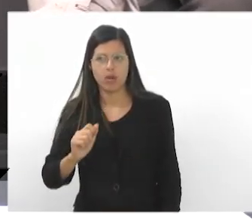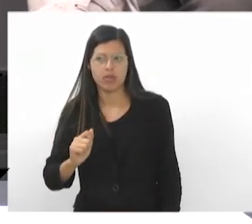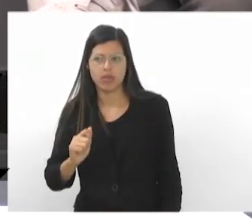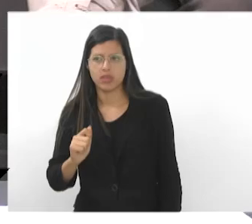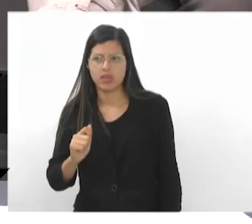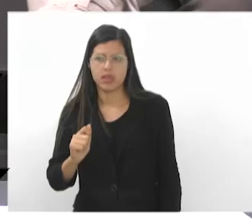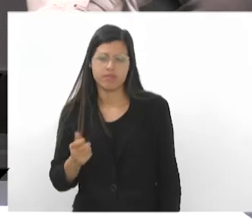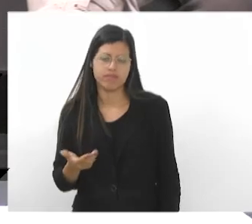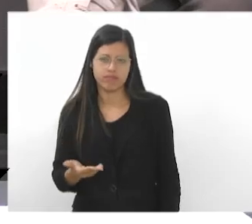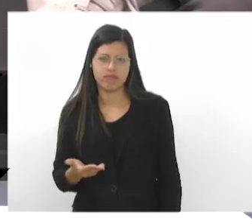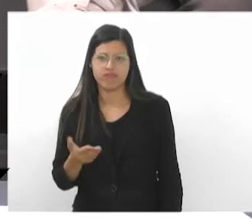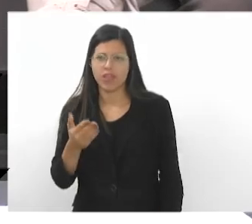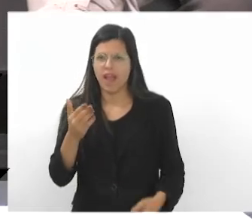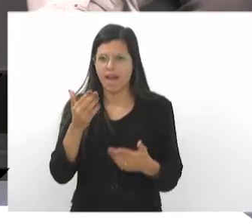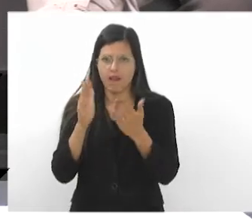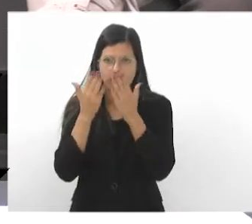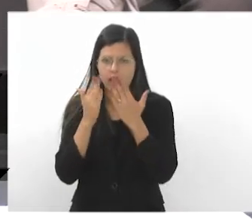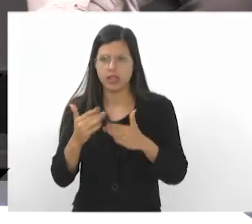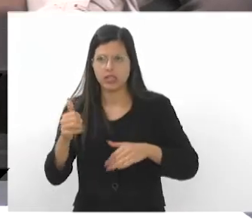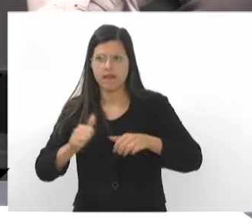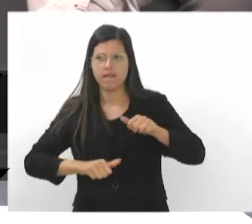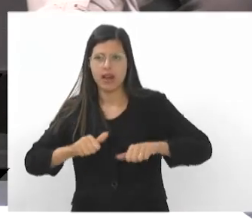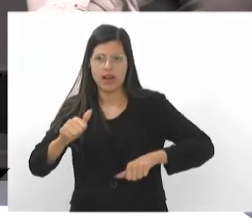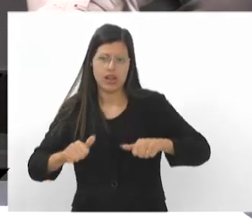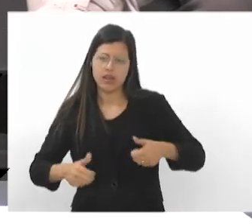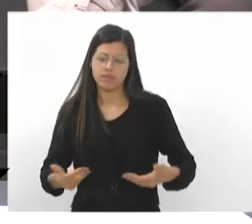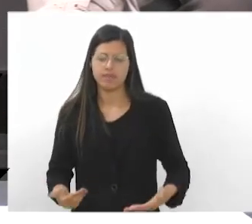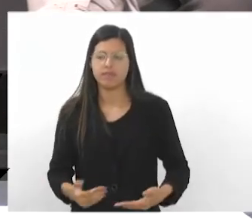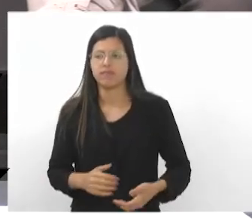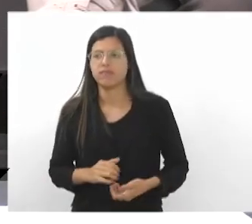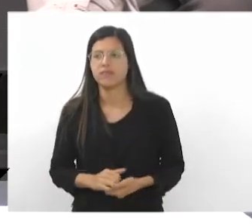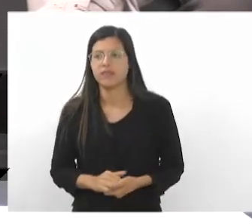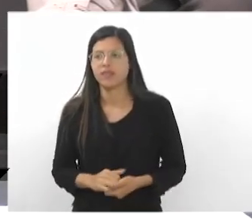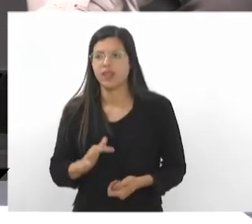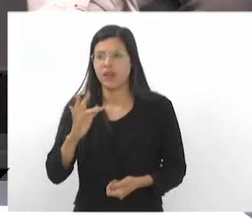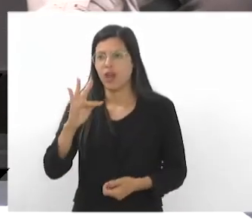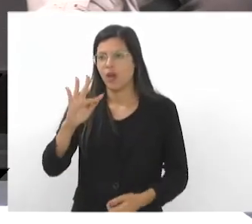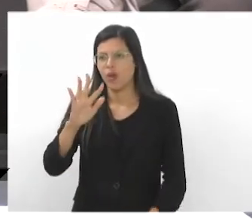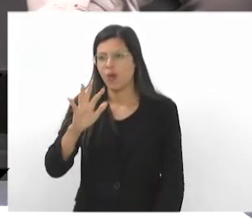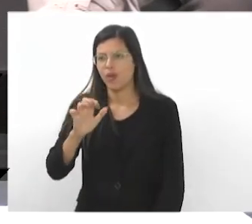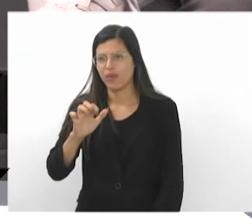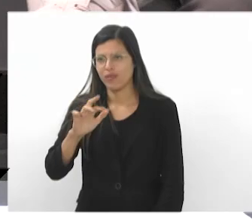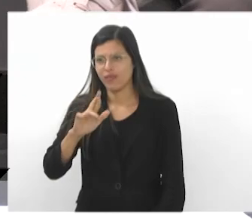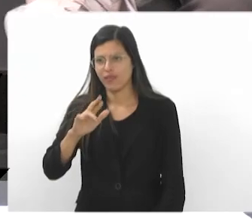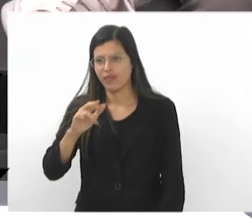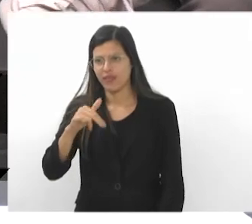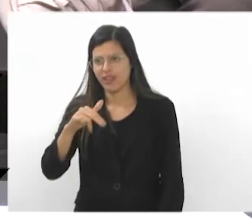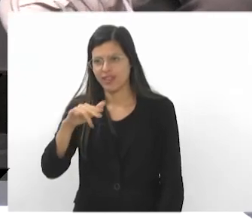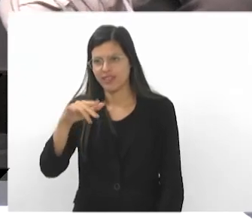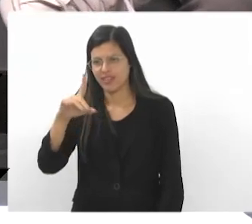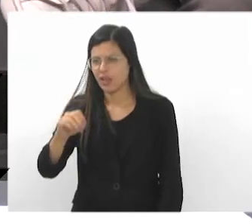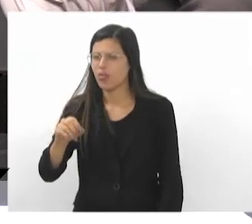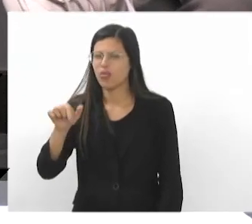e um pouquinho para cima, para baixo, né? Fernando é craque nisso agora.